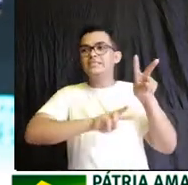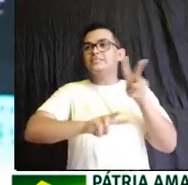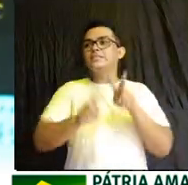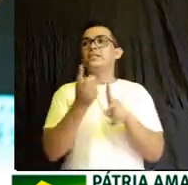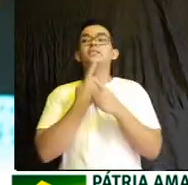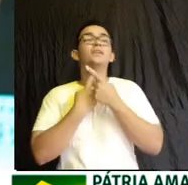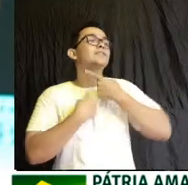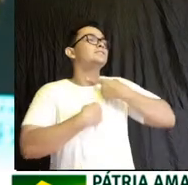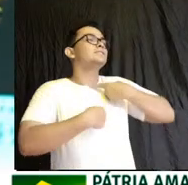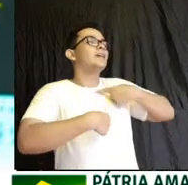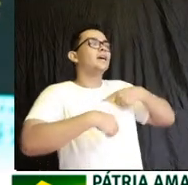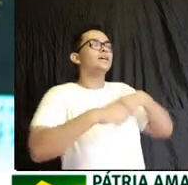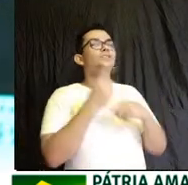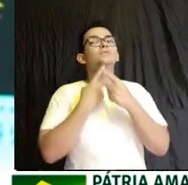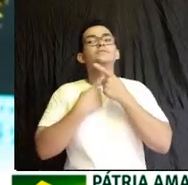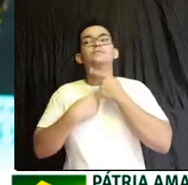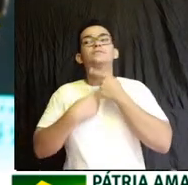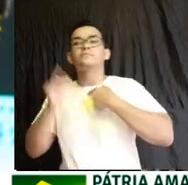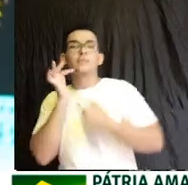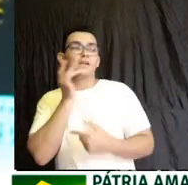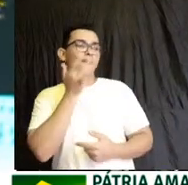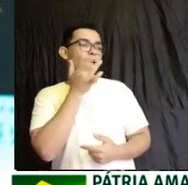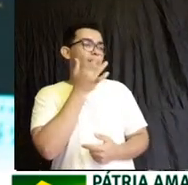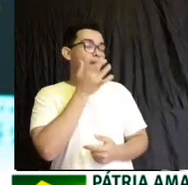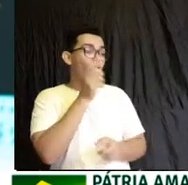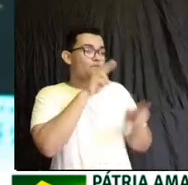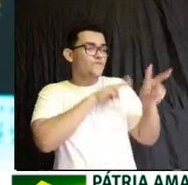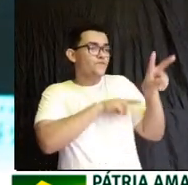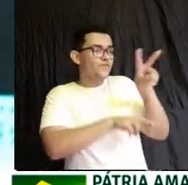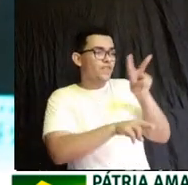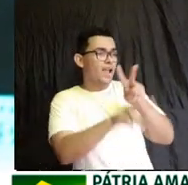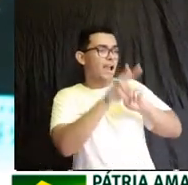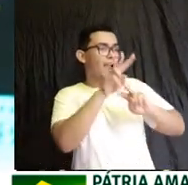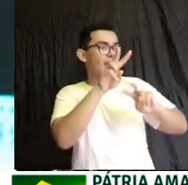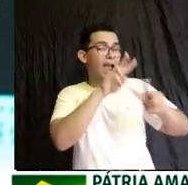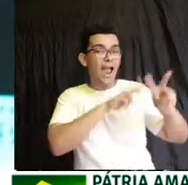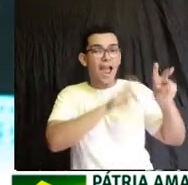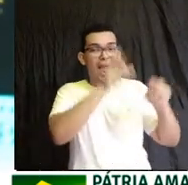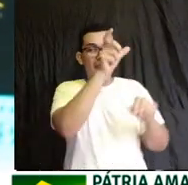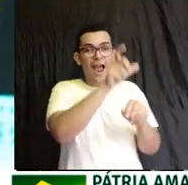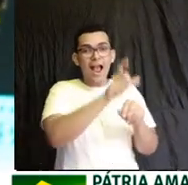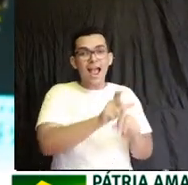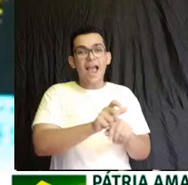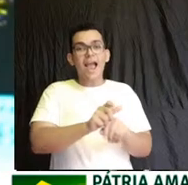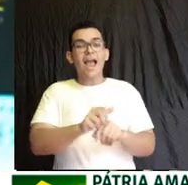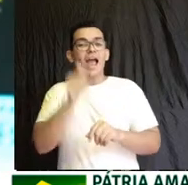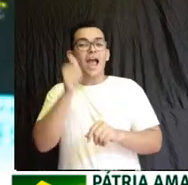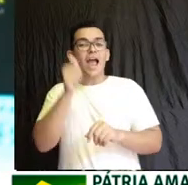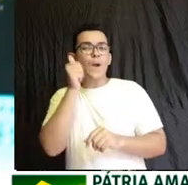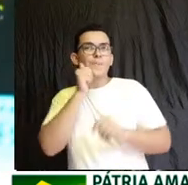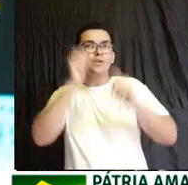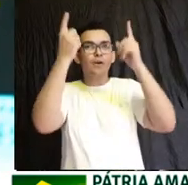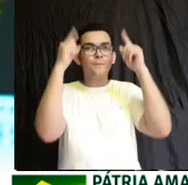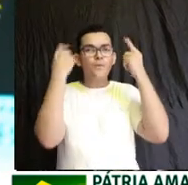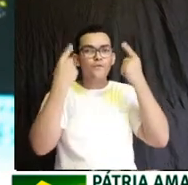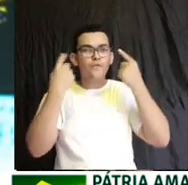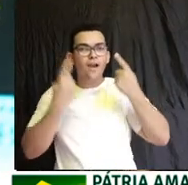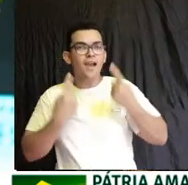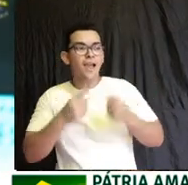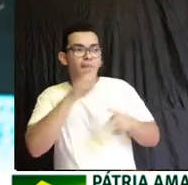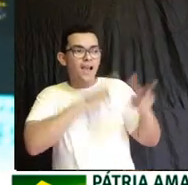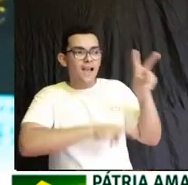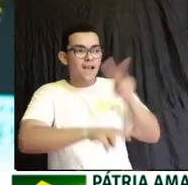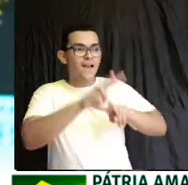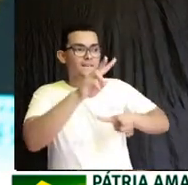caiana, vem me desfrutar. Linda morena, fruta de vez temporana. Caldo de cana caiana, vem me